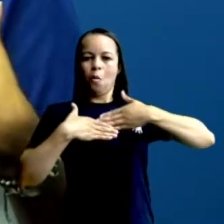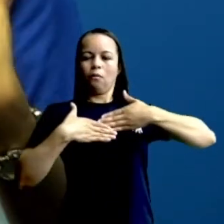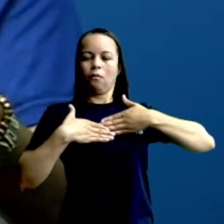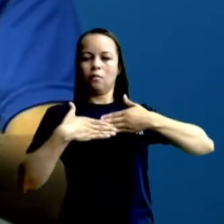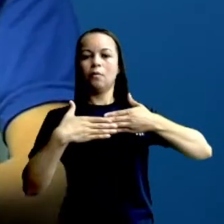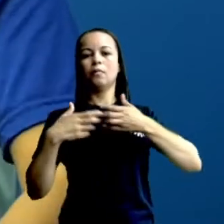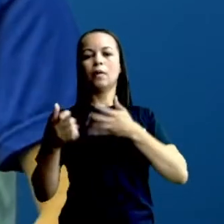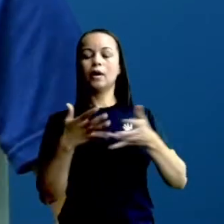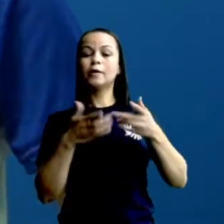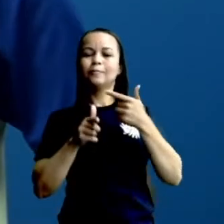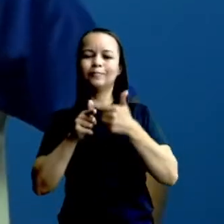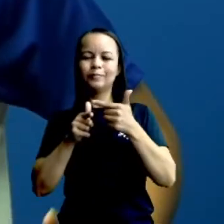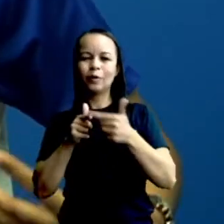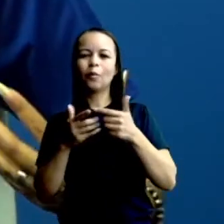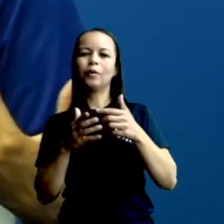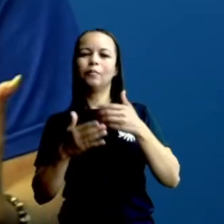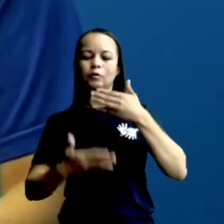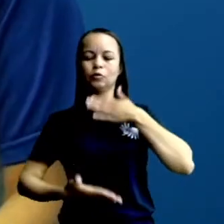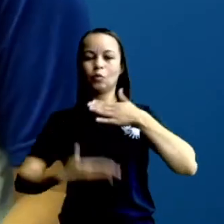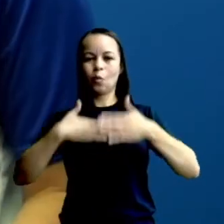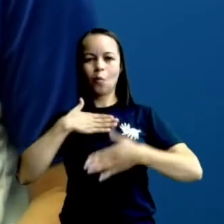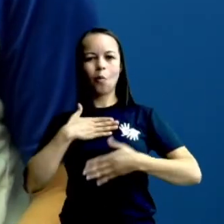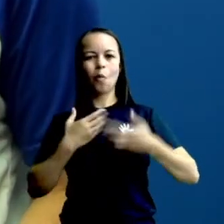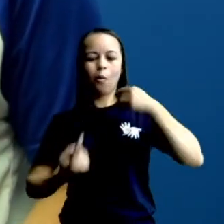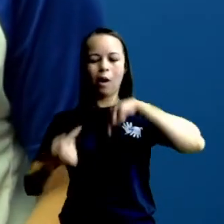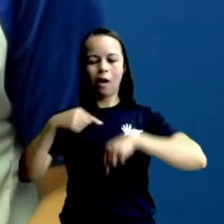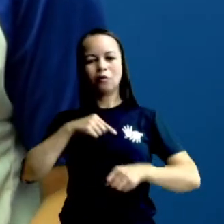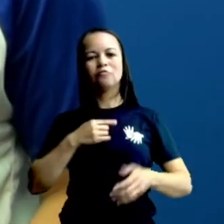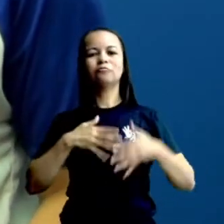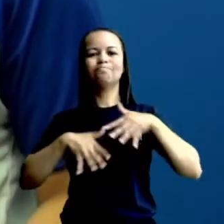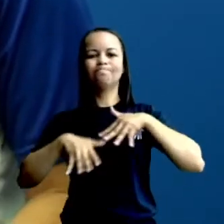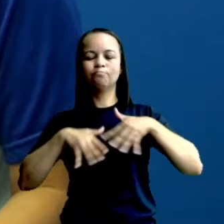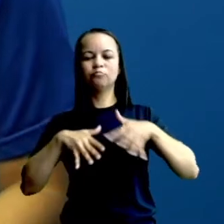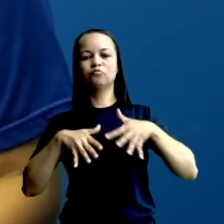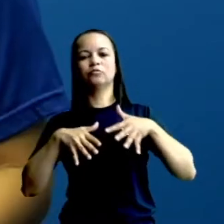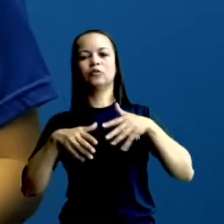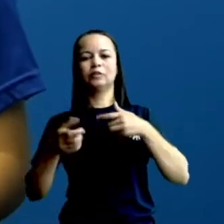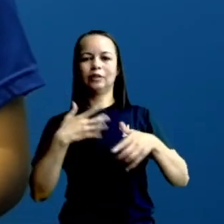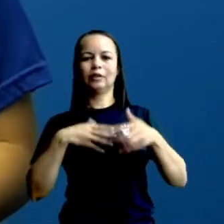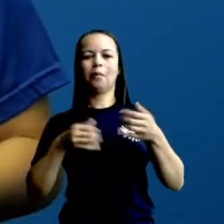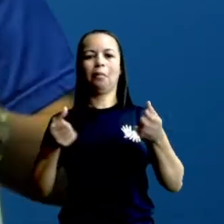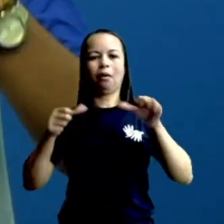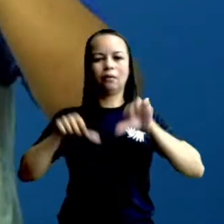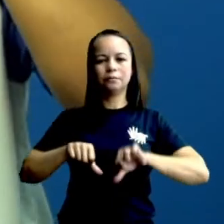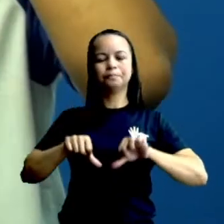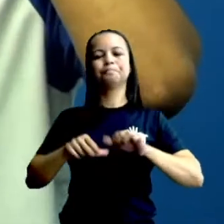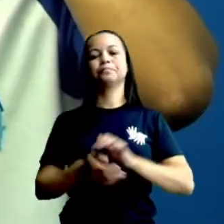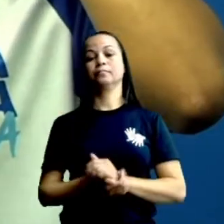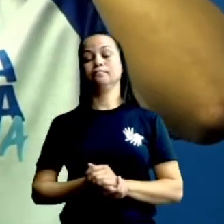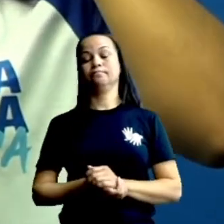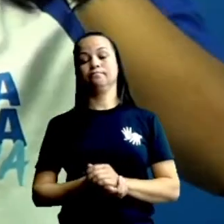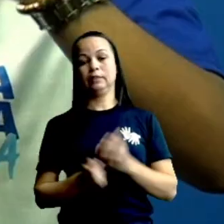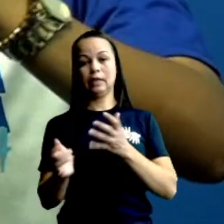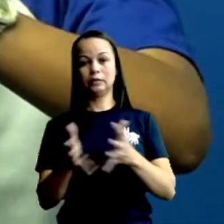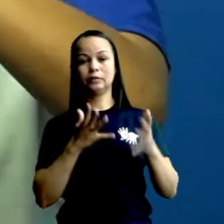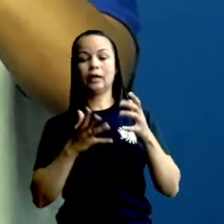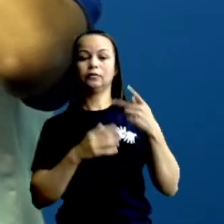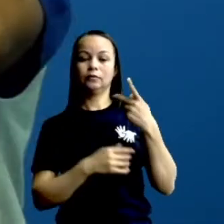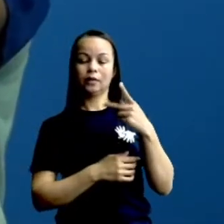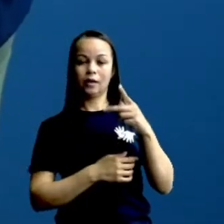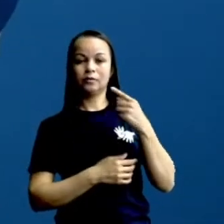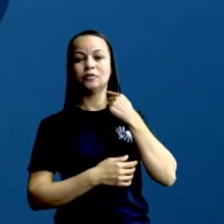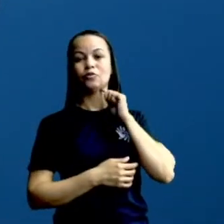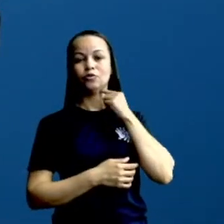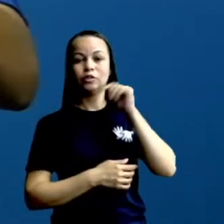e aí ele pode prejudicar todo o funcionamento do resto do corpo, certo? Então, resultado dessa poluição do ar, a gente tem